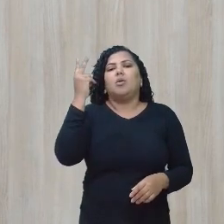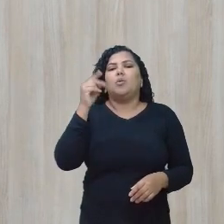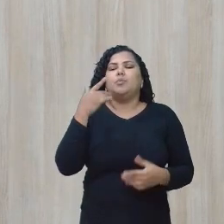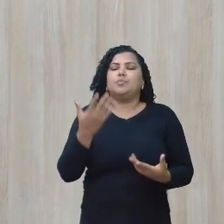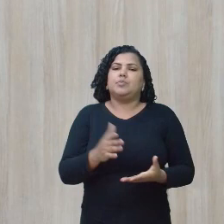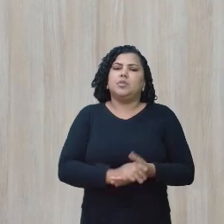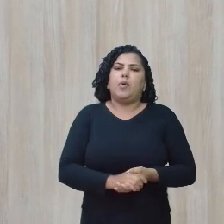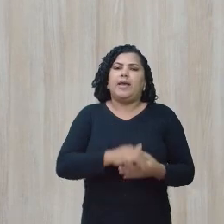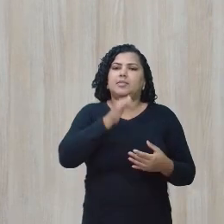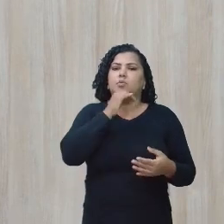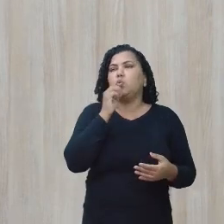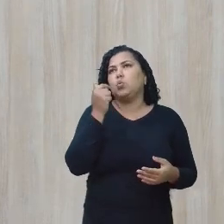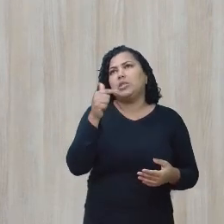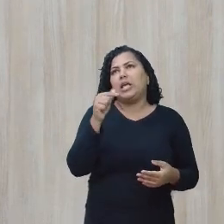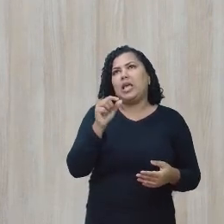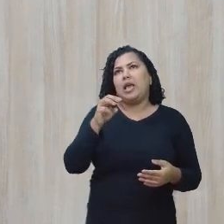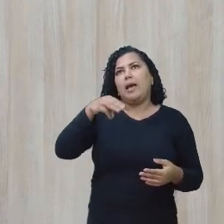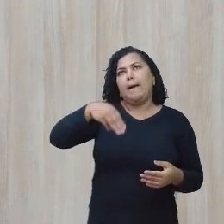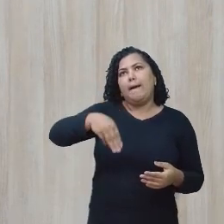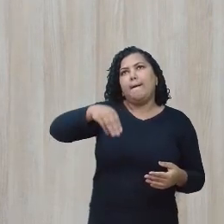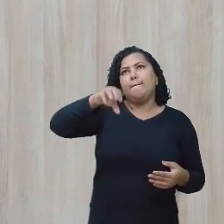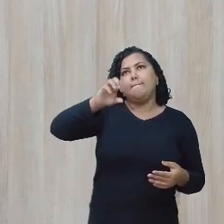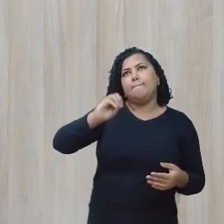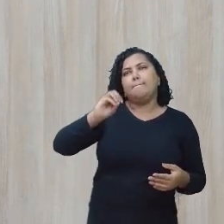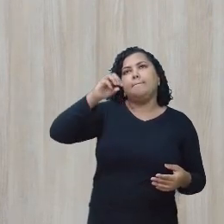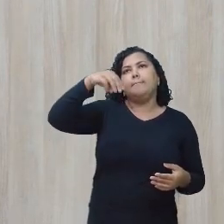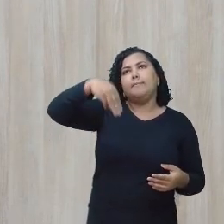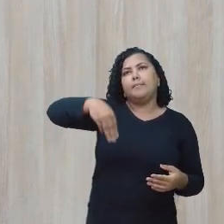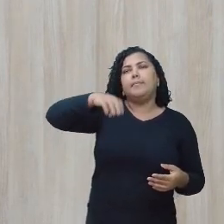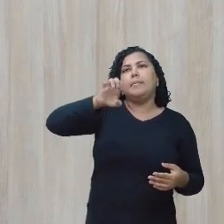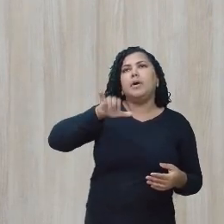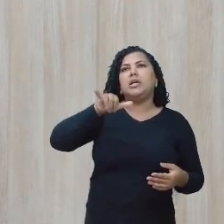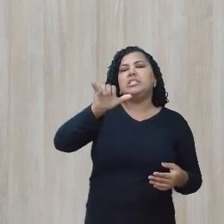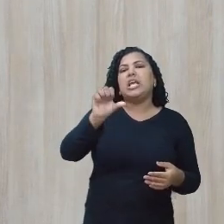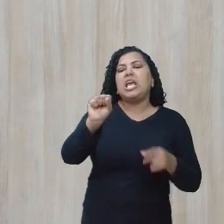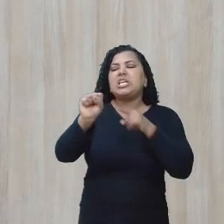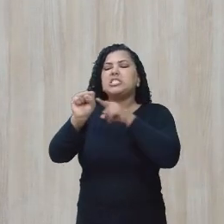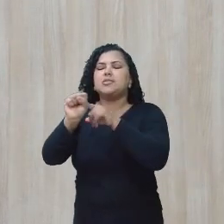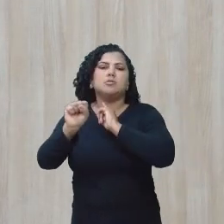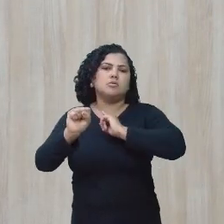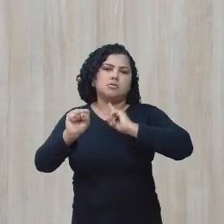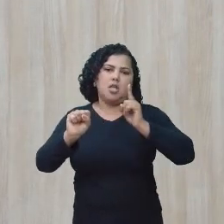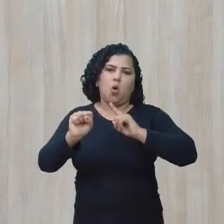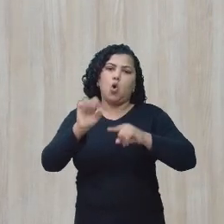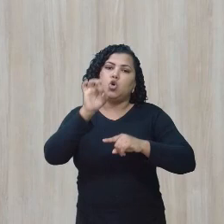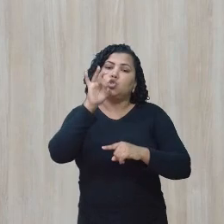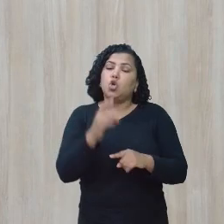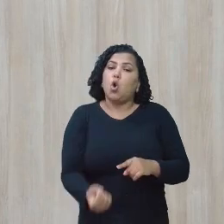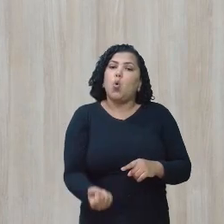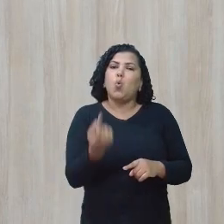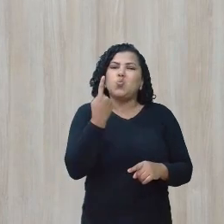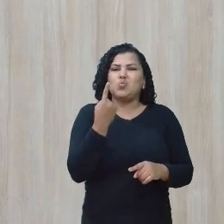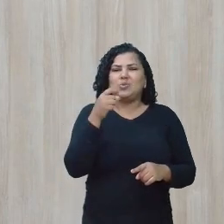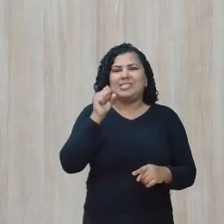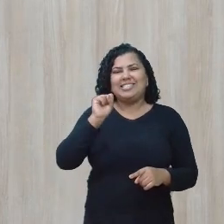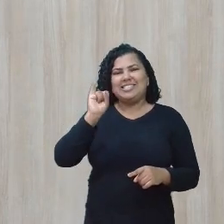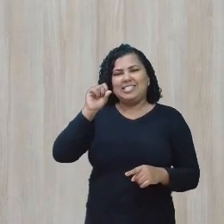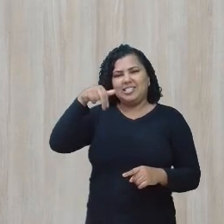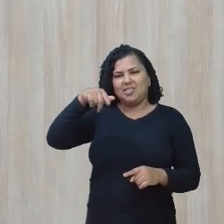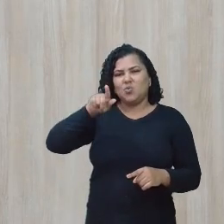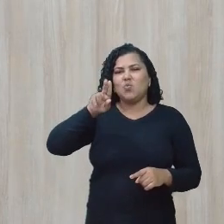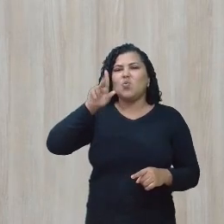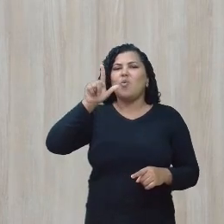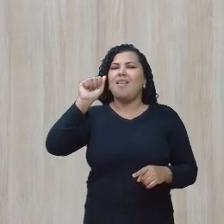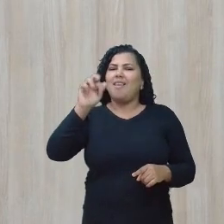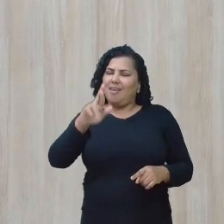palavra monies, só existe a palavra money, dinheiro, tá? Dinheiros não vai existir. Até em português